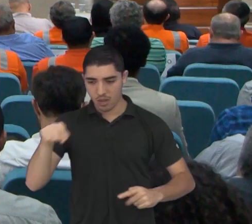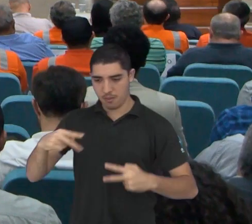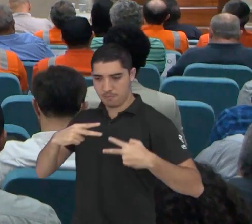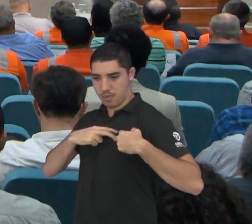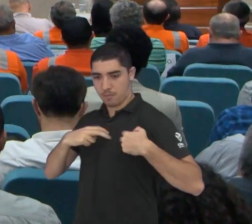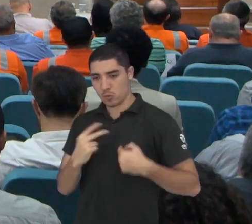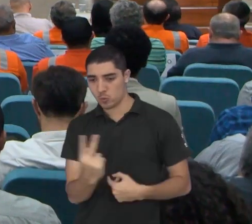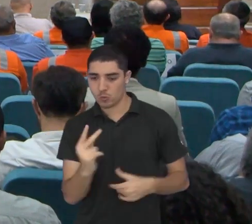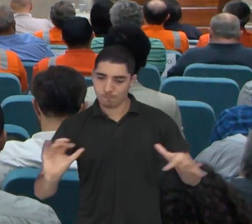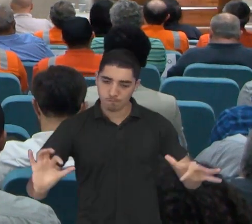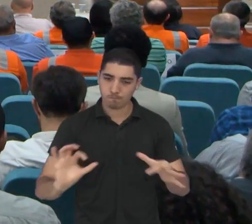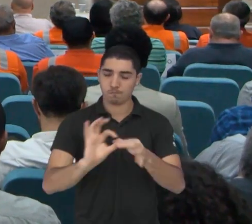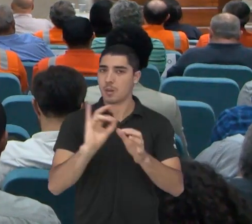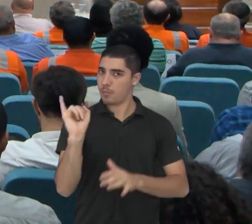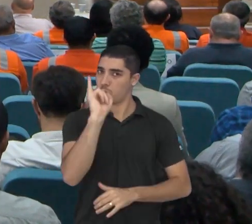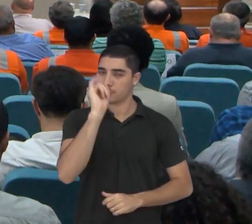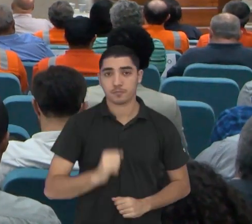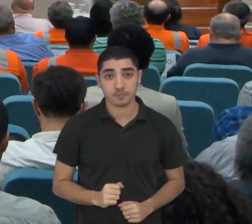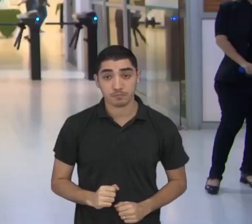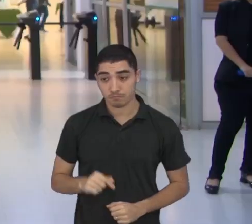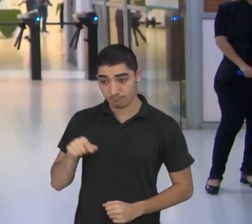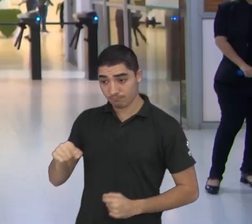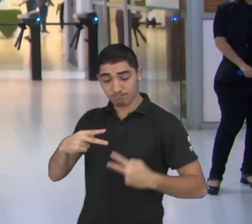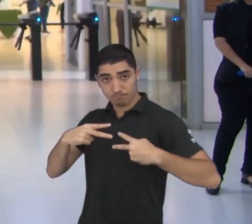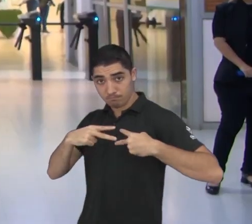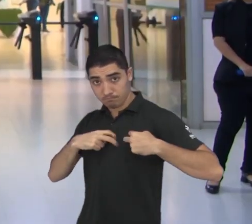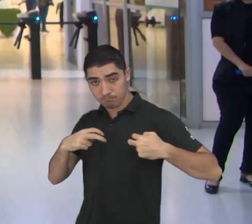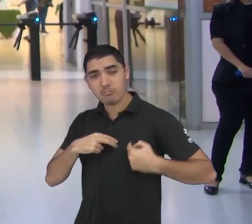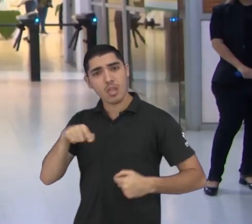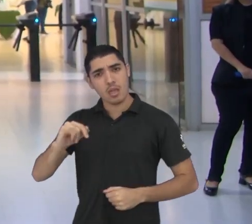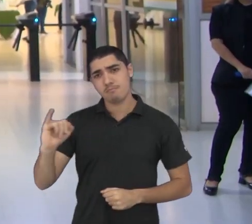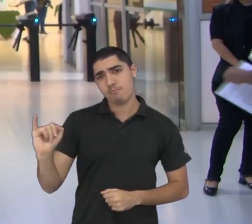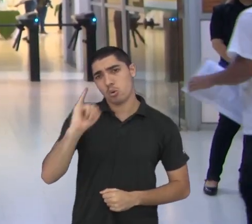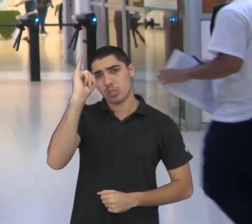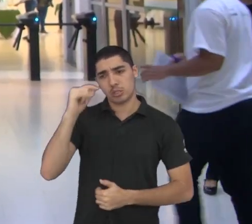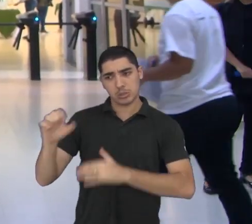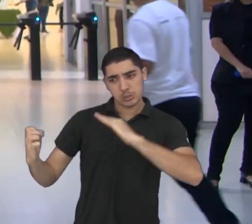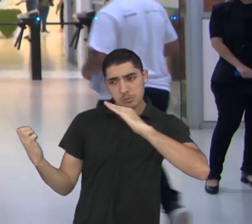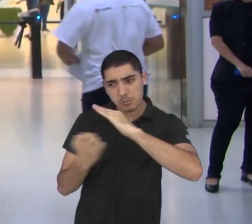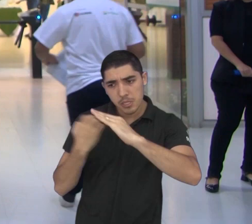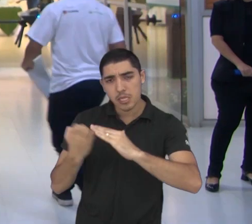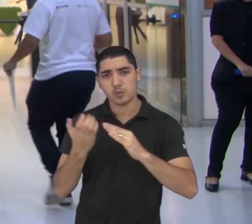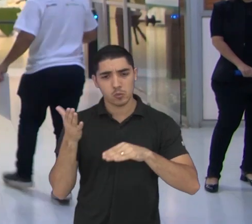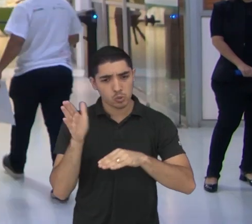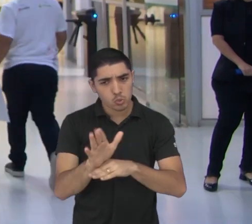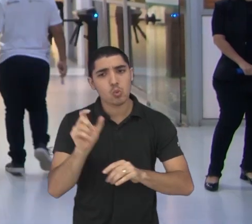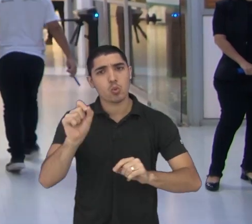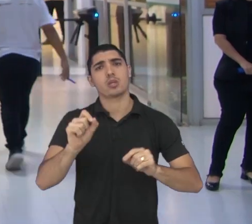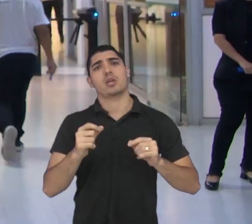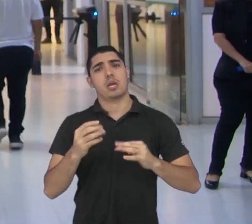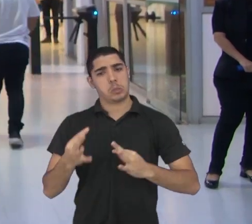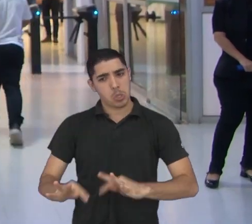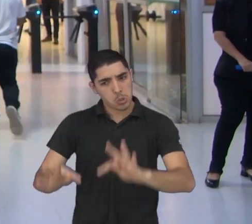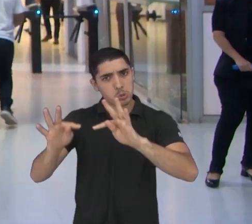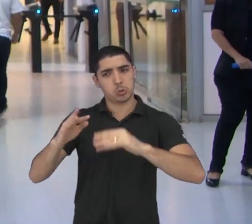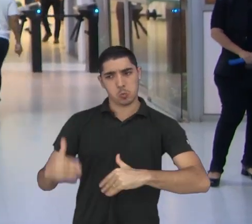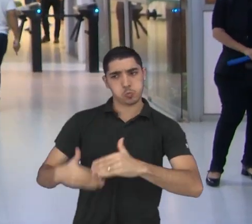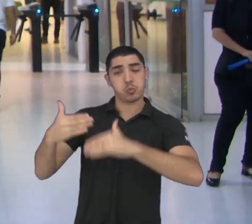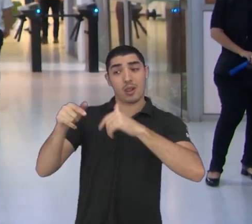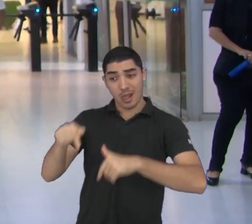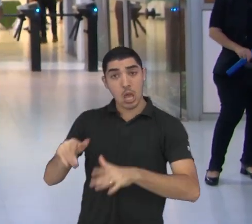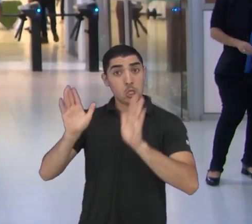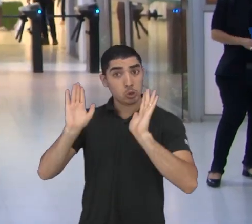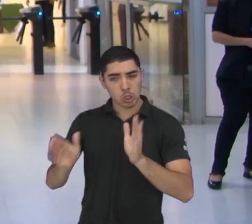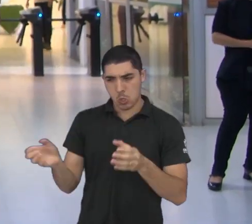reforçar o vínculo entre a cidade e a Petrobras. A Revap é um grande celeiro aqui de desenvolvimento, de inovação e novas